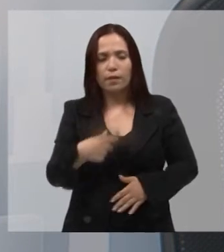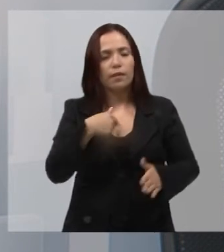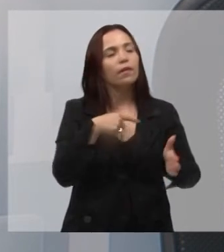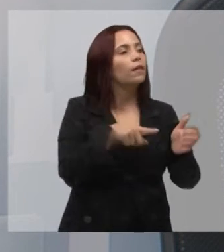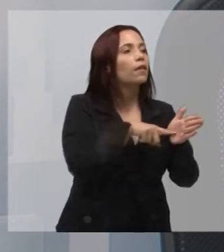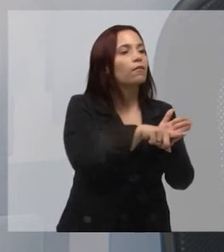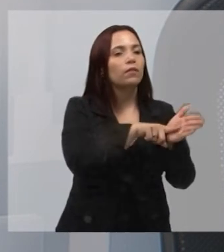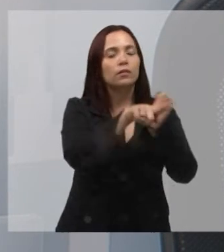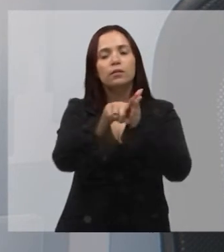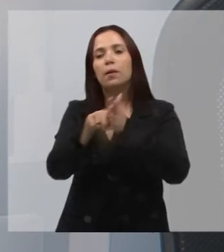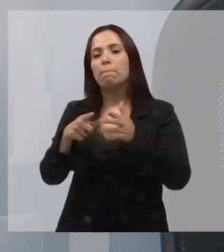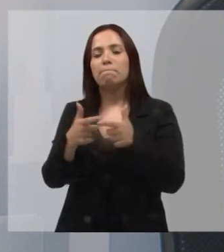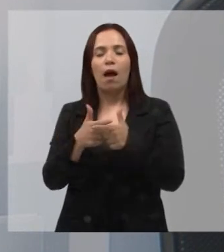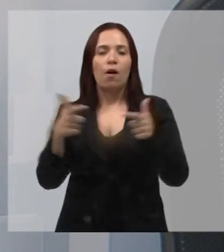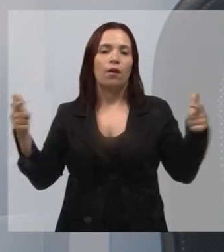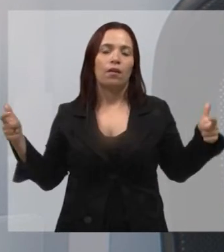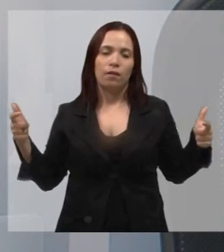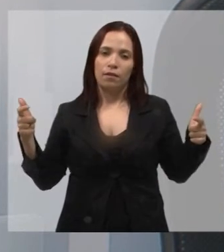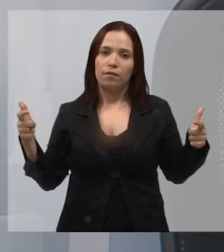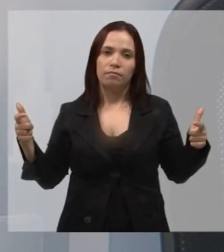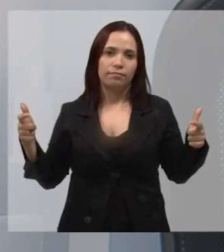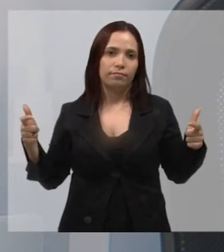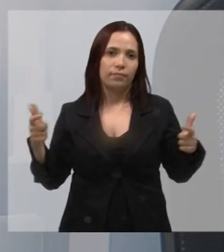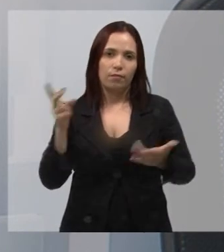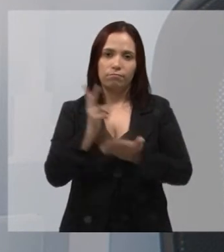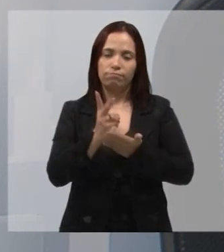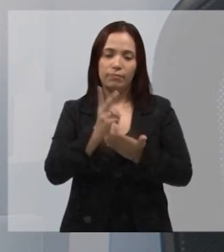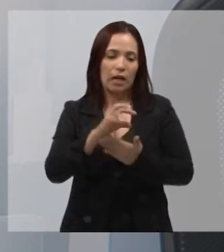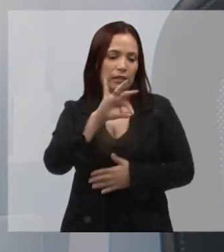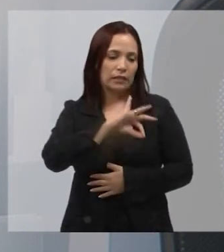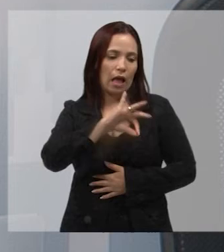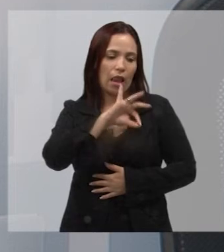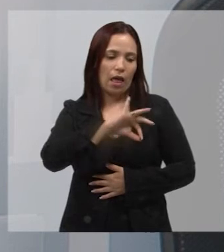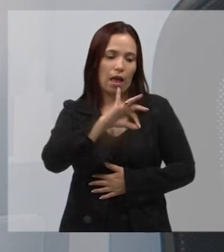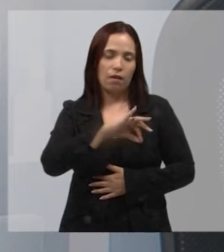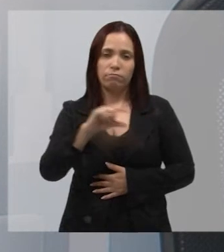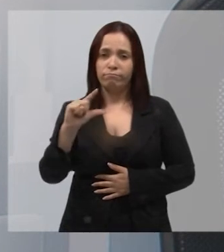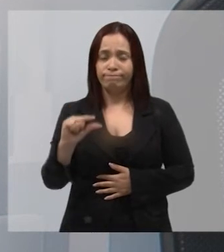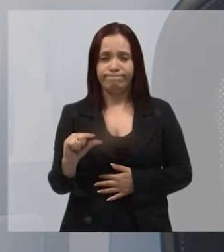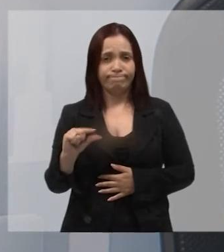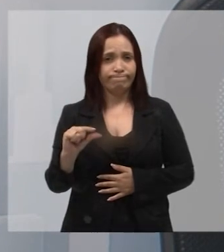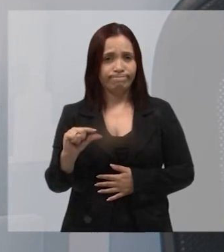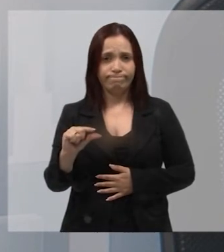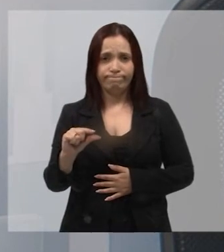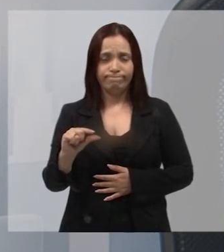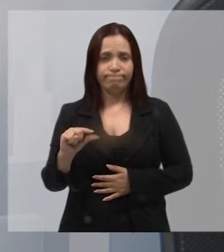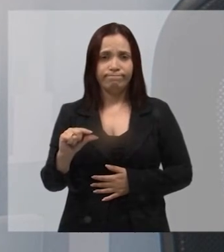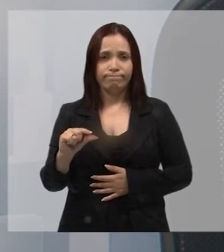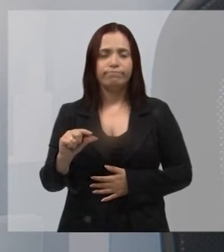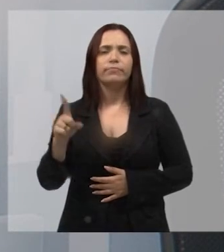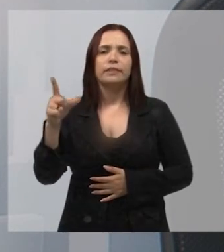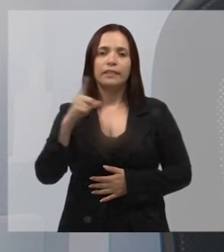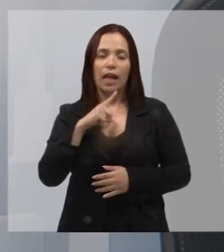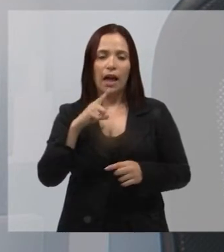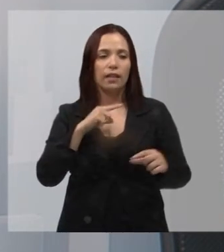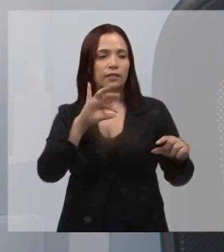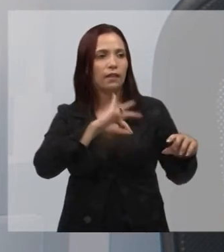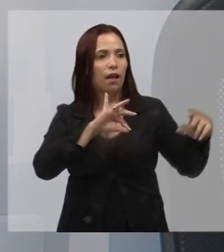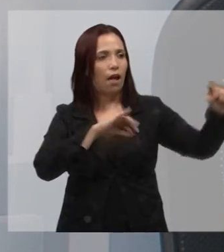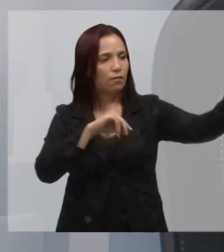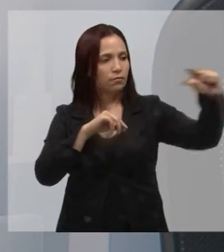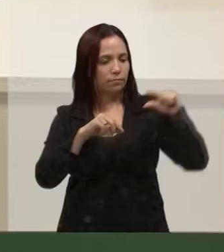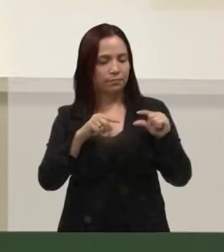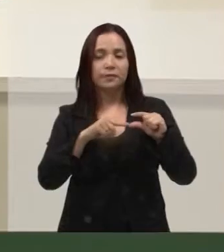estão aí, em boa parte deles, não sobrevivem com o salário que recebe. Eles só estão ali porque sabem que uma empresa que